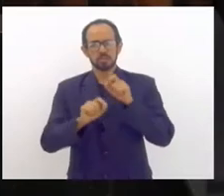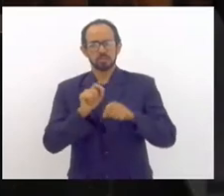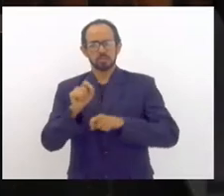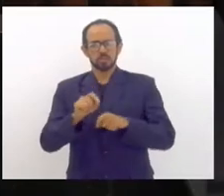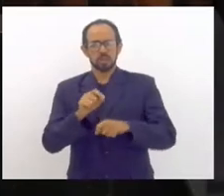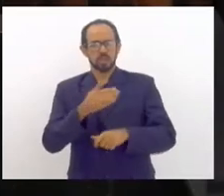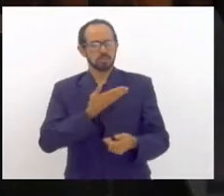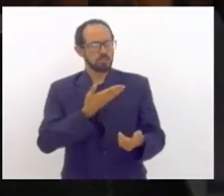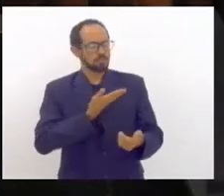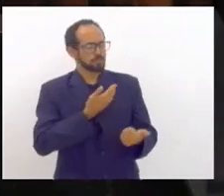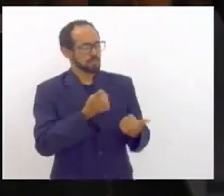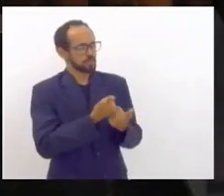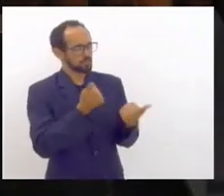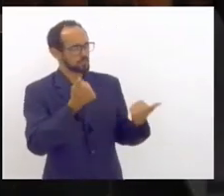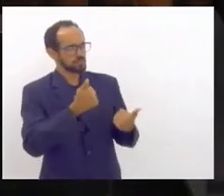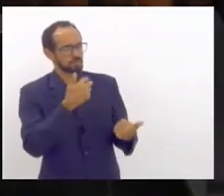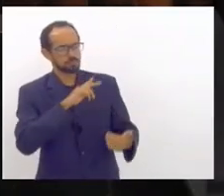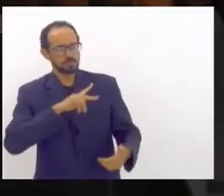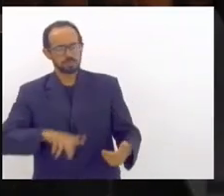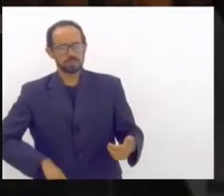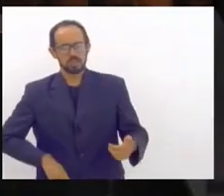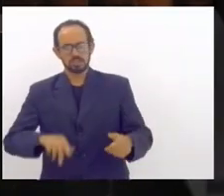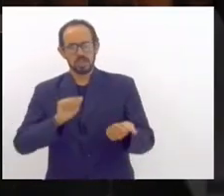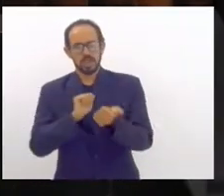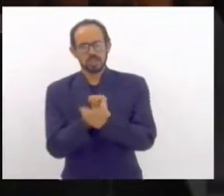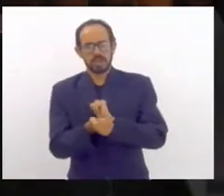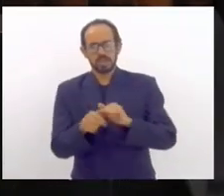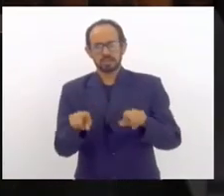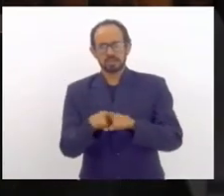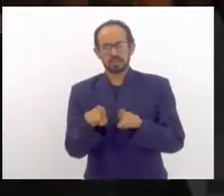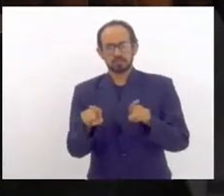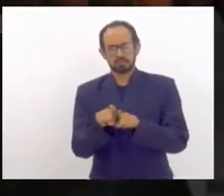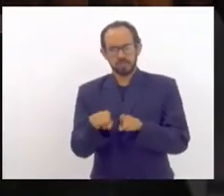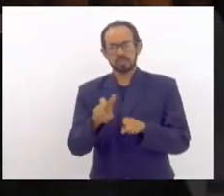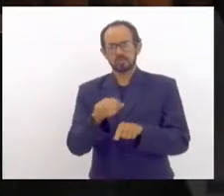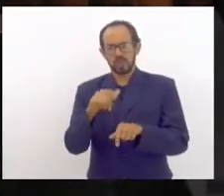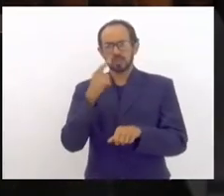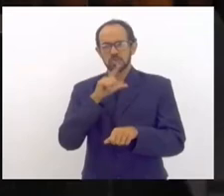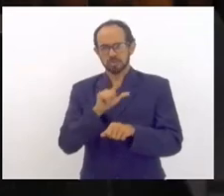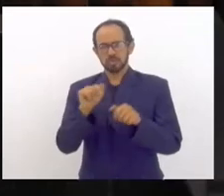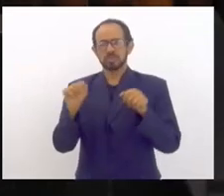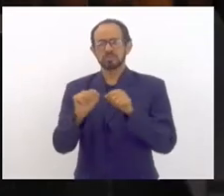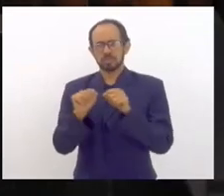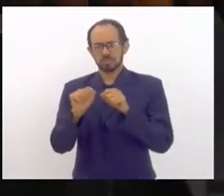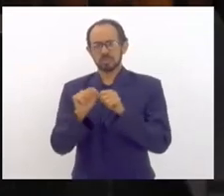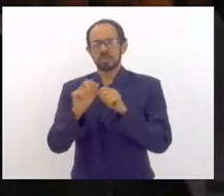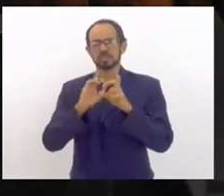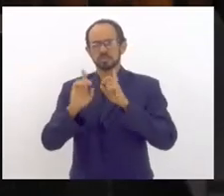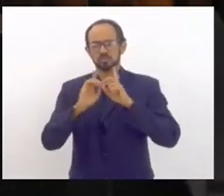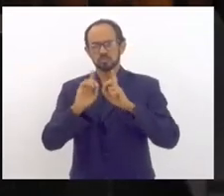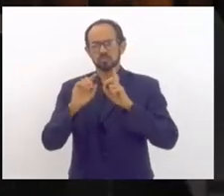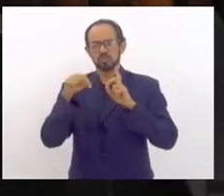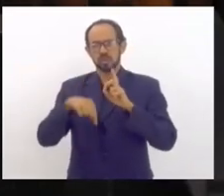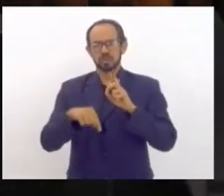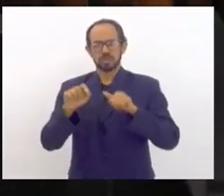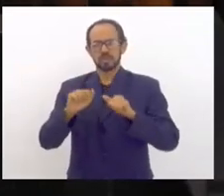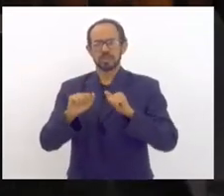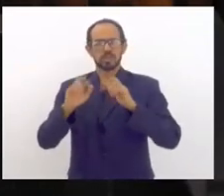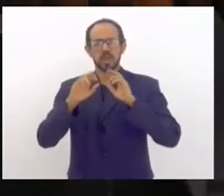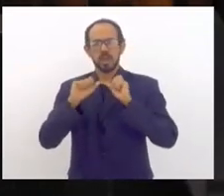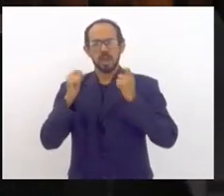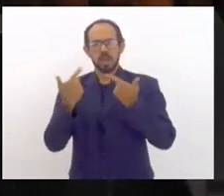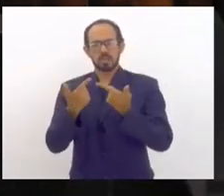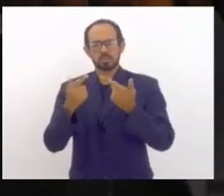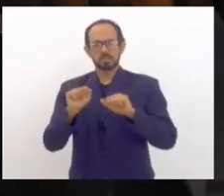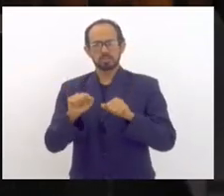amiga, vice-presidente da comissão, é atleta também, a gente vai conseguir botar pautas para discutir nessa casa aqui, se Deus quiser, nós vamos